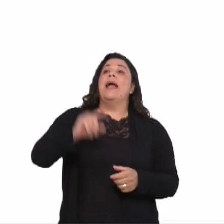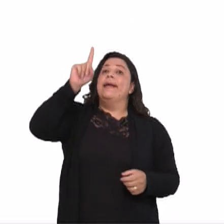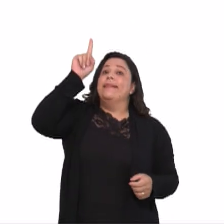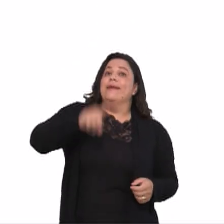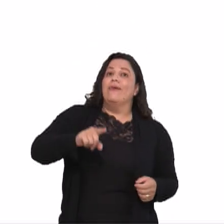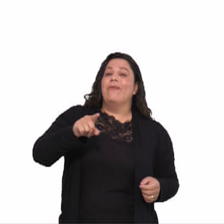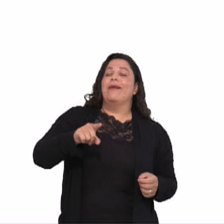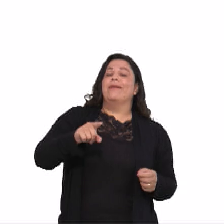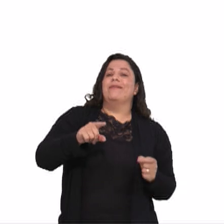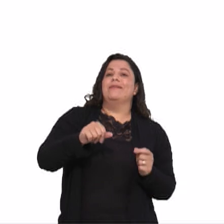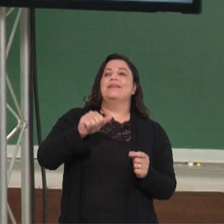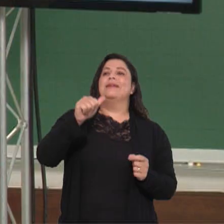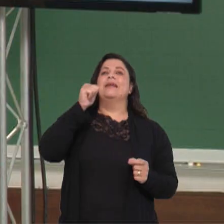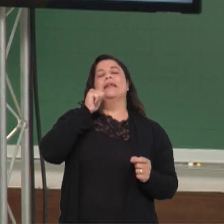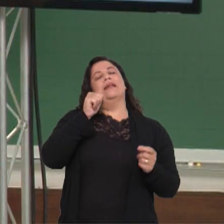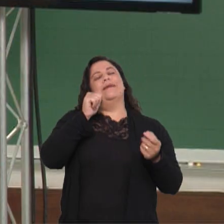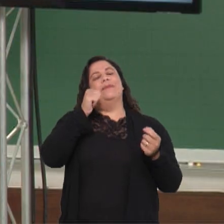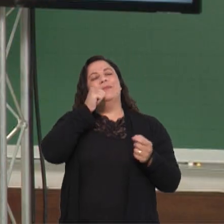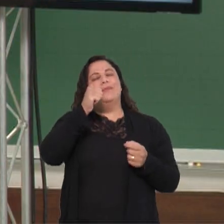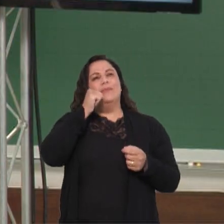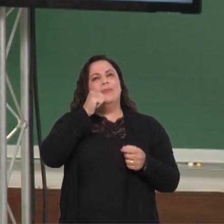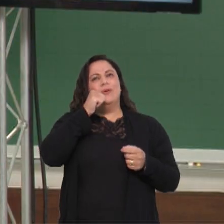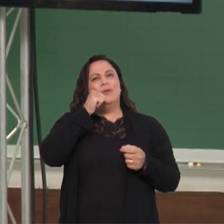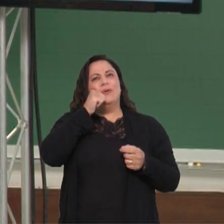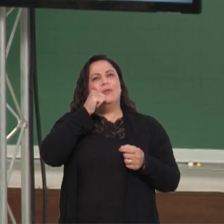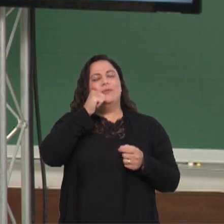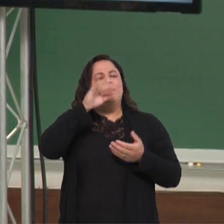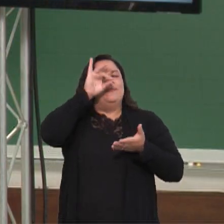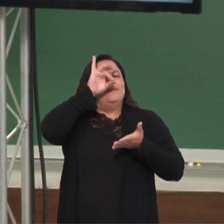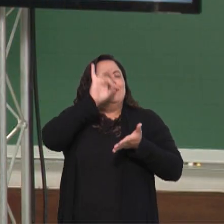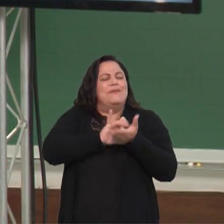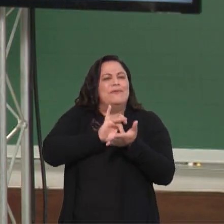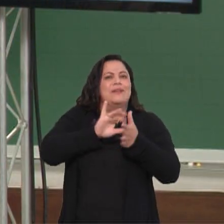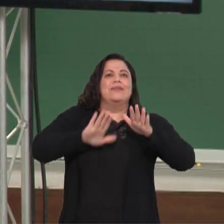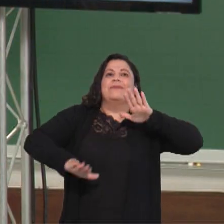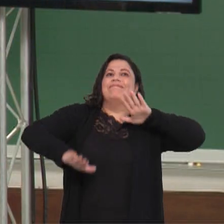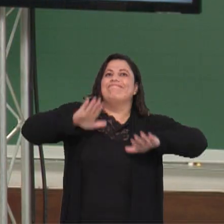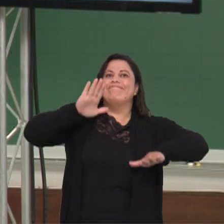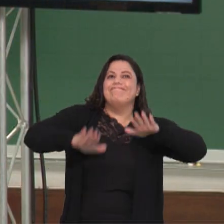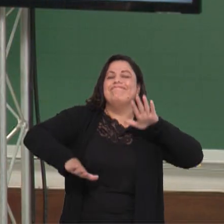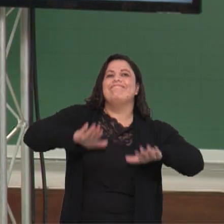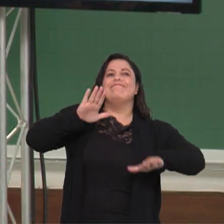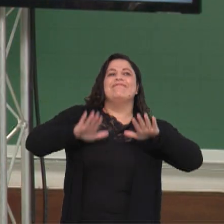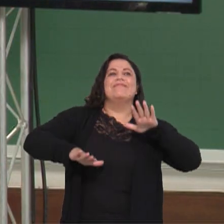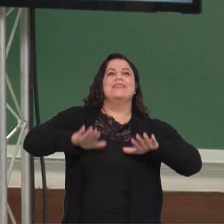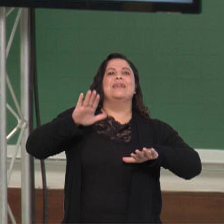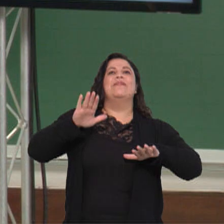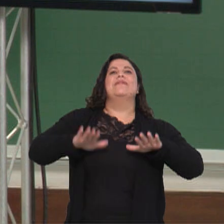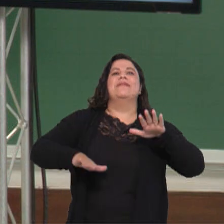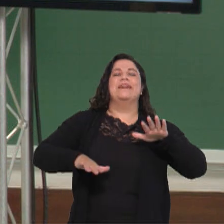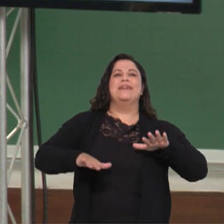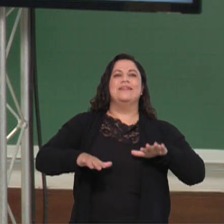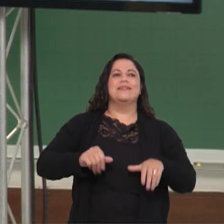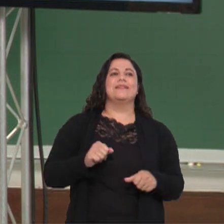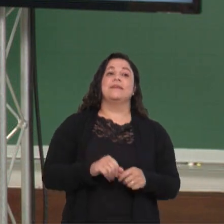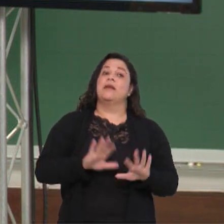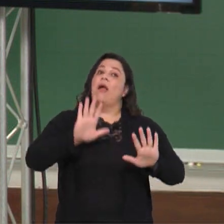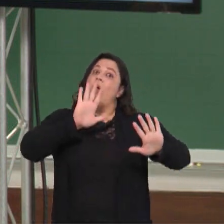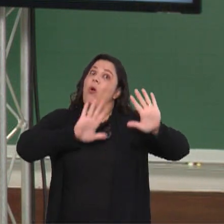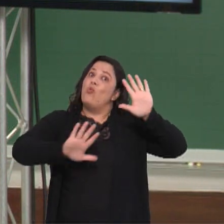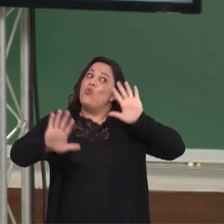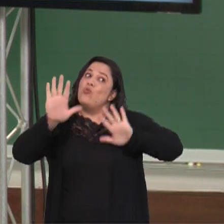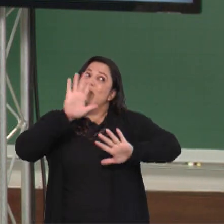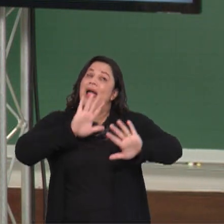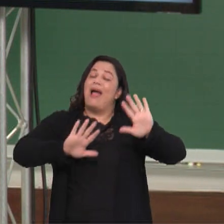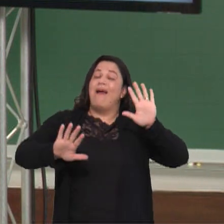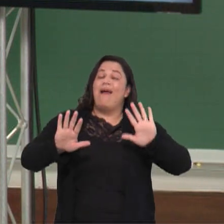foi... As evidências apontam para o fato de que talvez, eu vou falar aqui com muito cuidado, provavelmente, porque